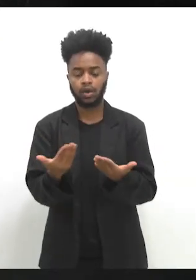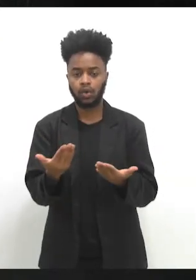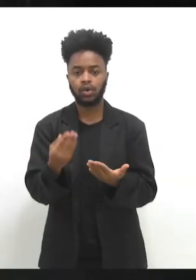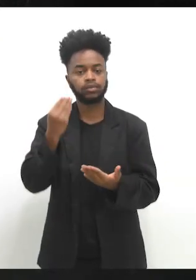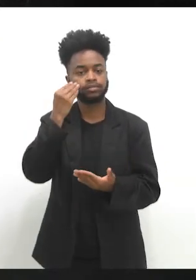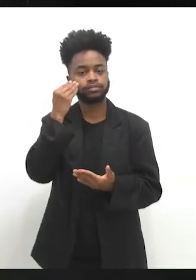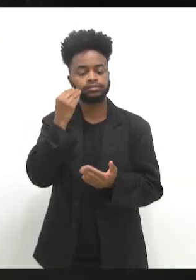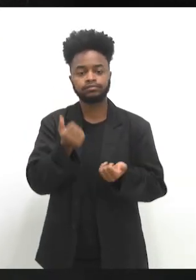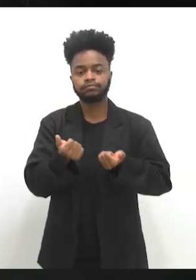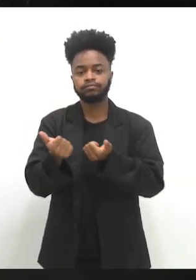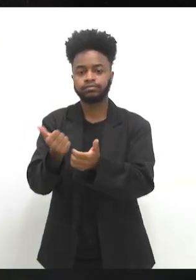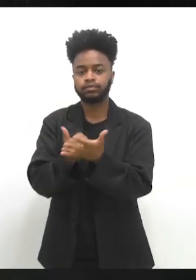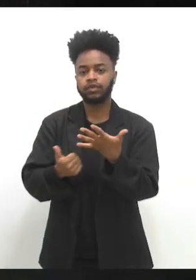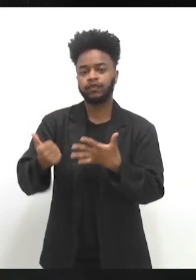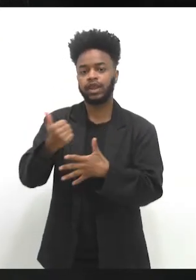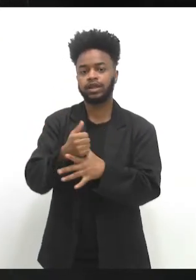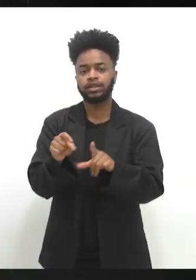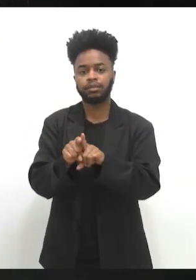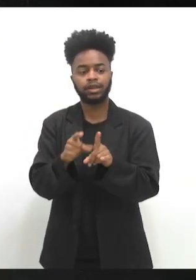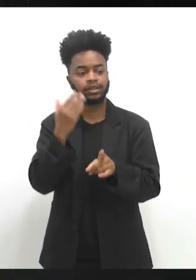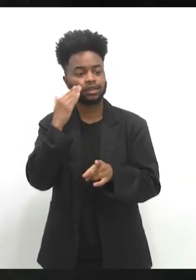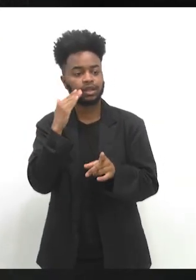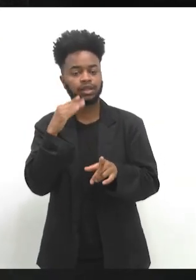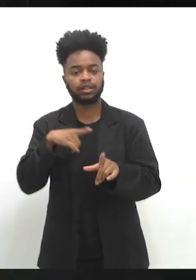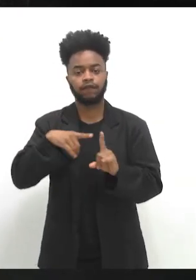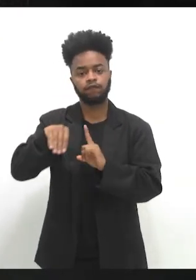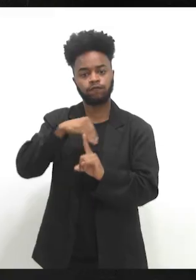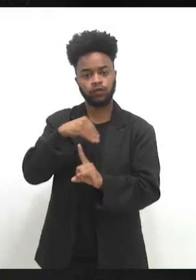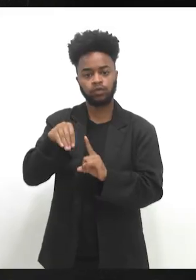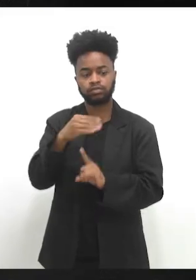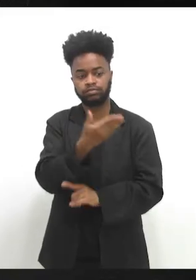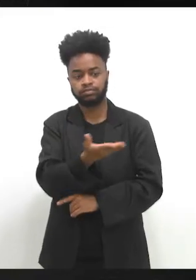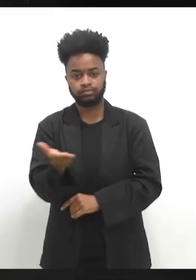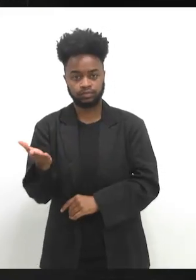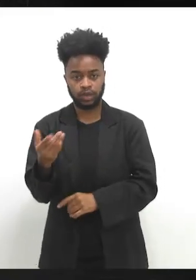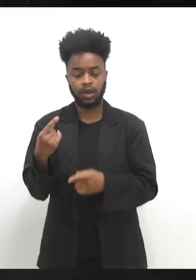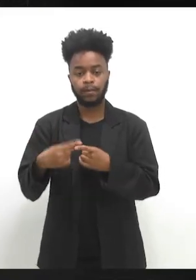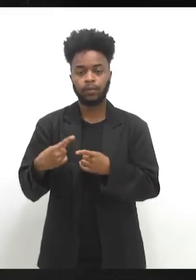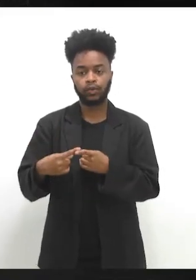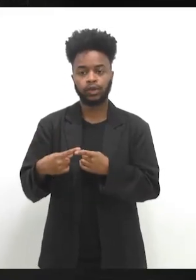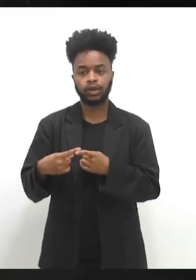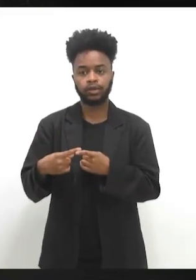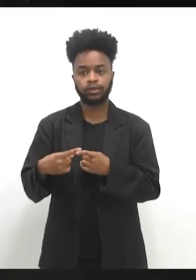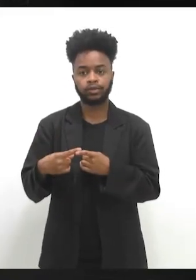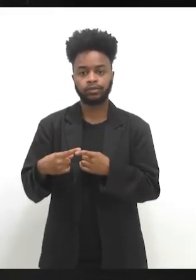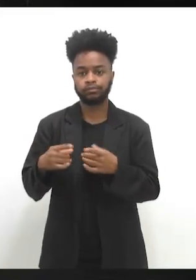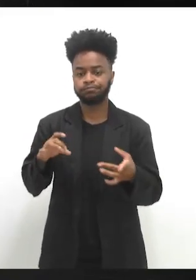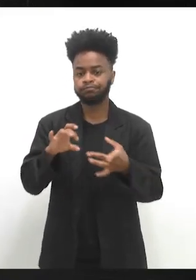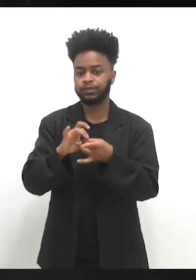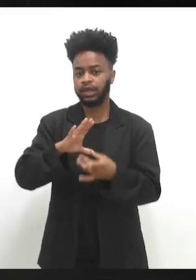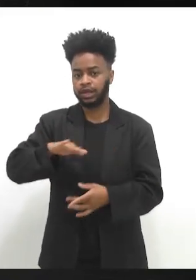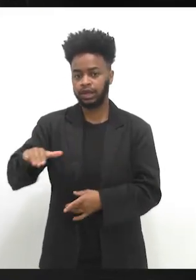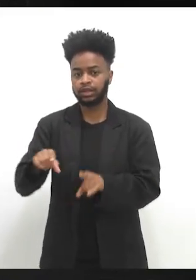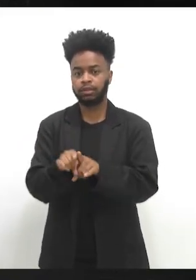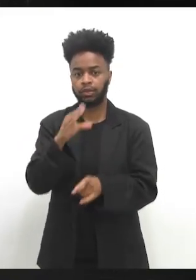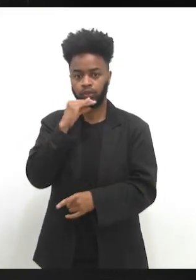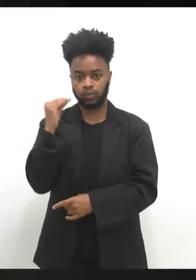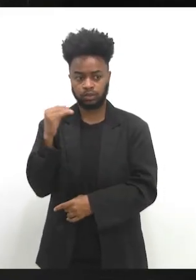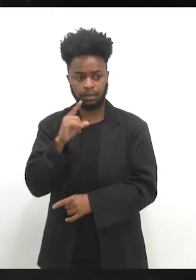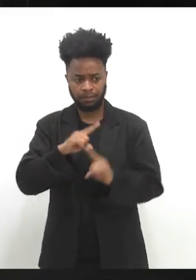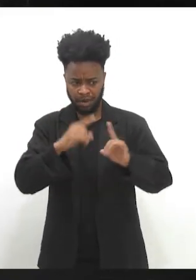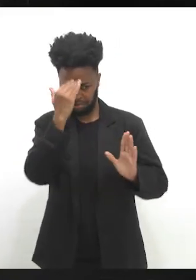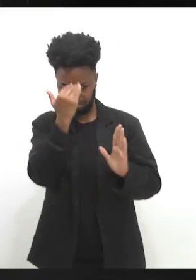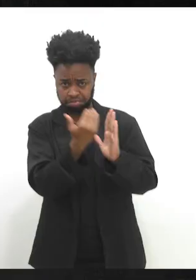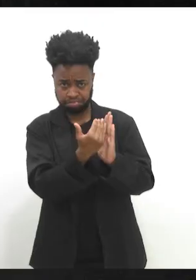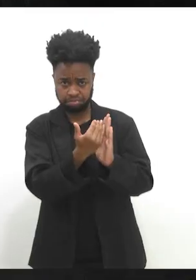para privilegiar e reconhecer essa vulnerabilidade absoluta que são das crianças e dos adolescentes. E ele